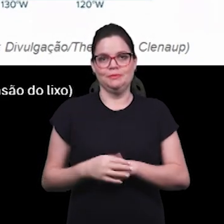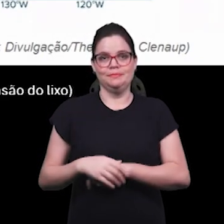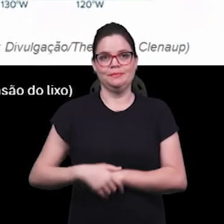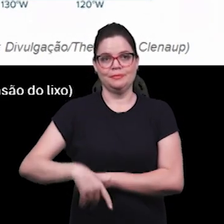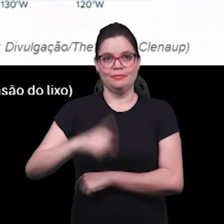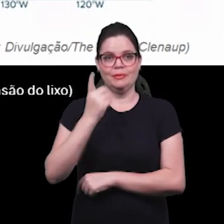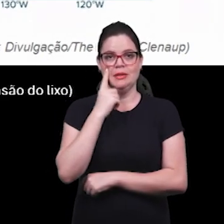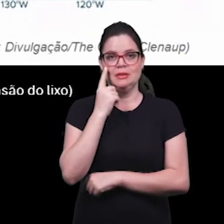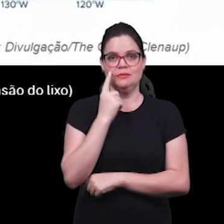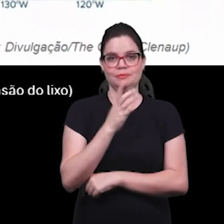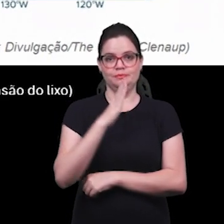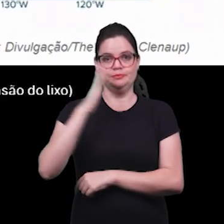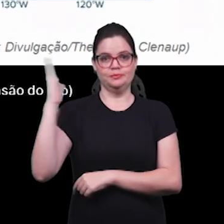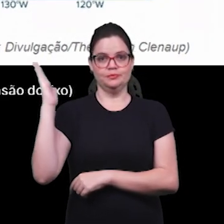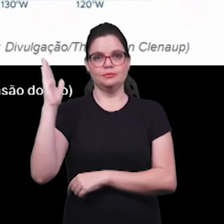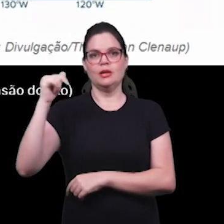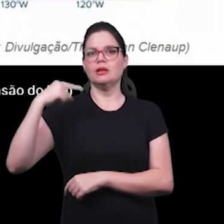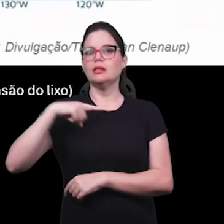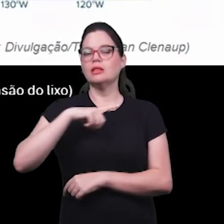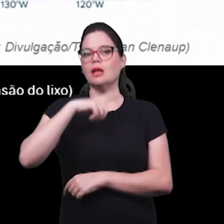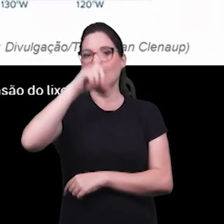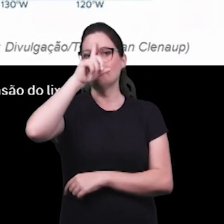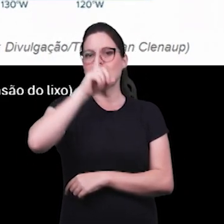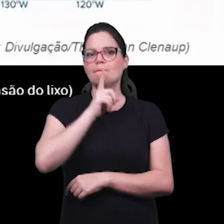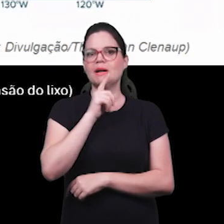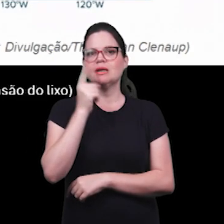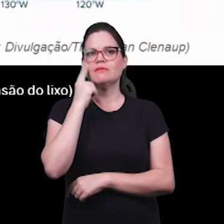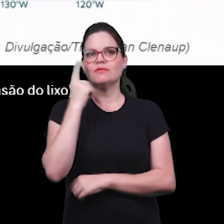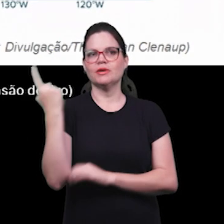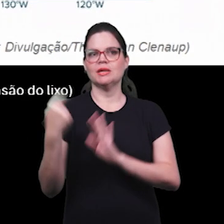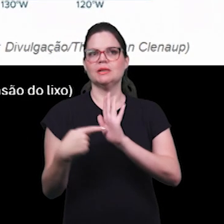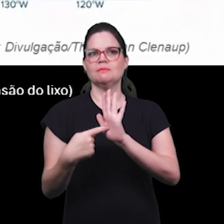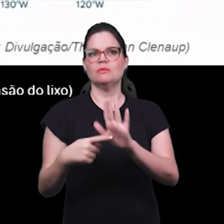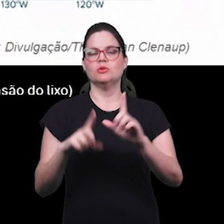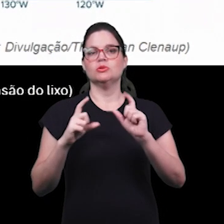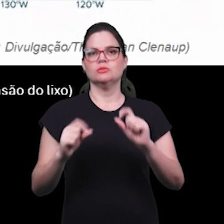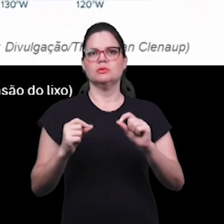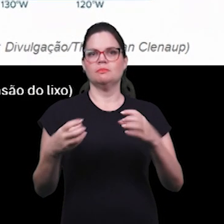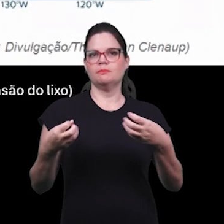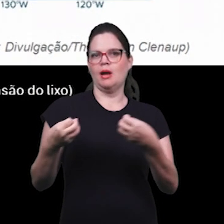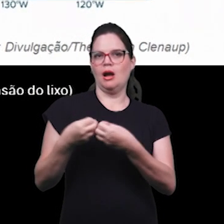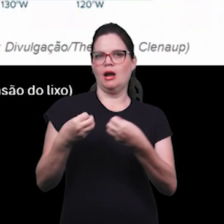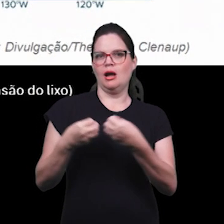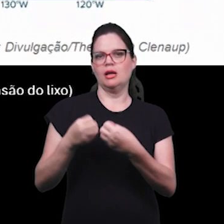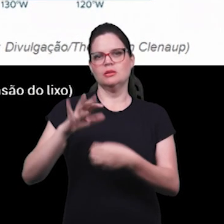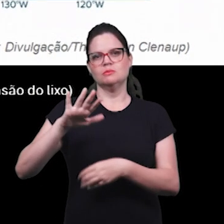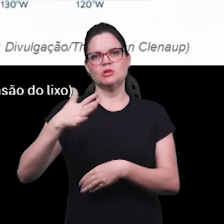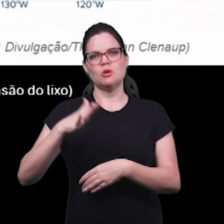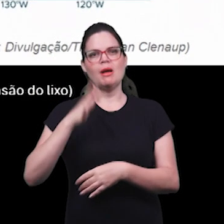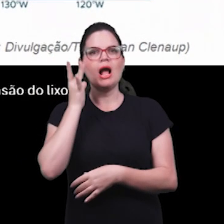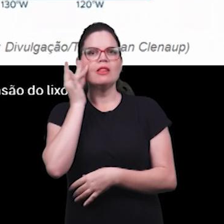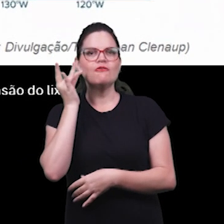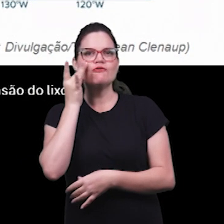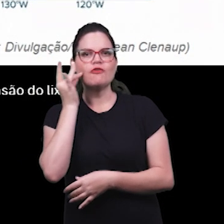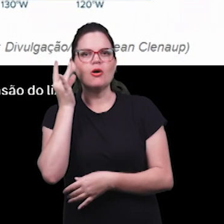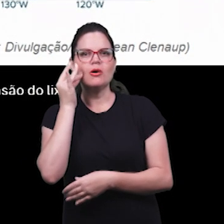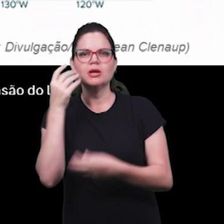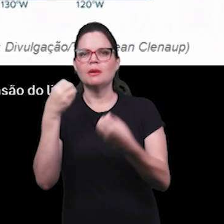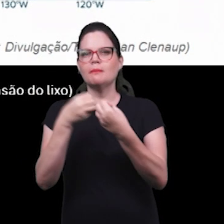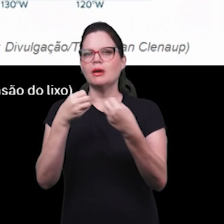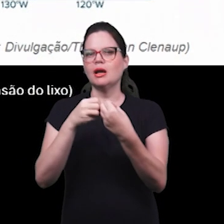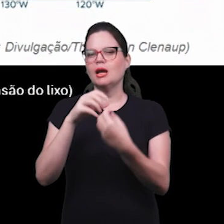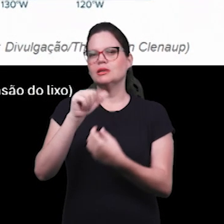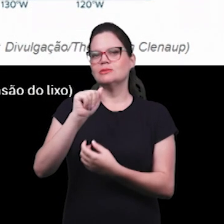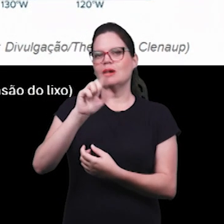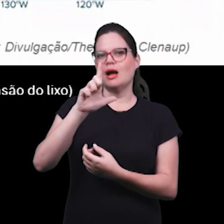regiões de acúmulo de plástico que fica no oceano, próximo ali à Califórnia e ali ao Alasca.